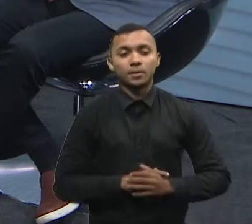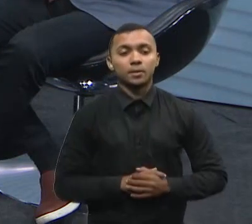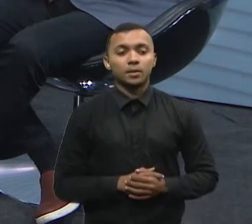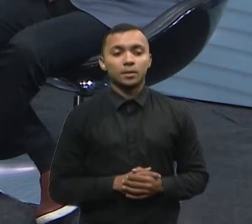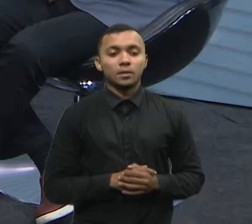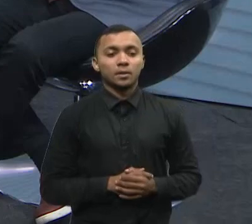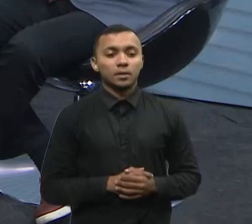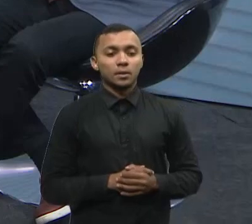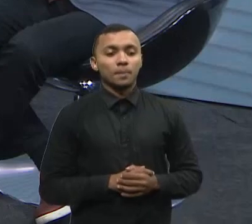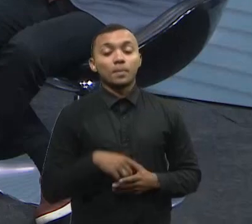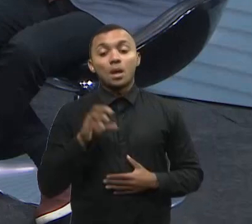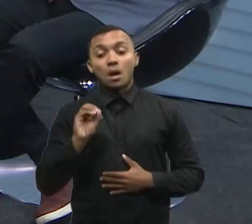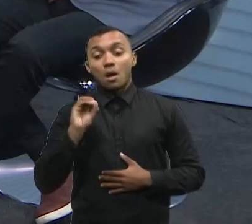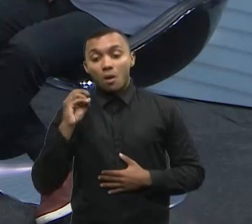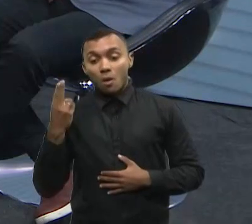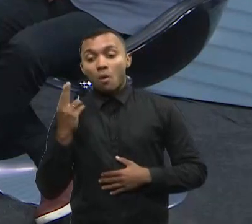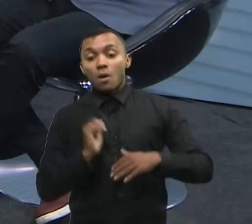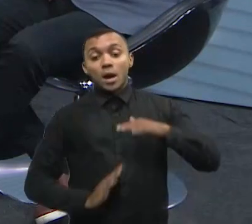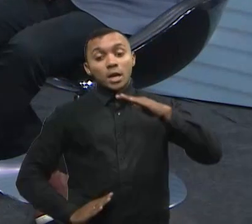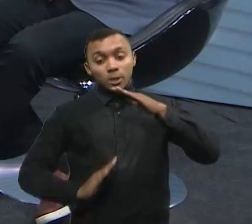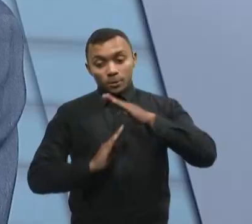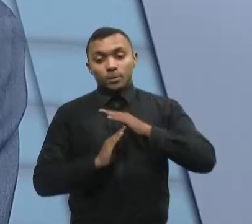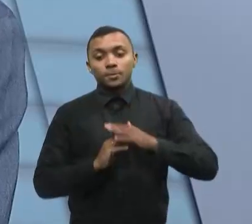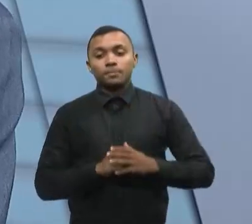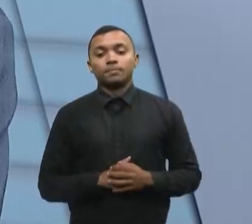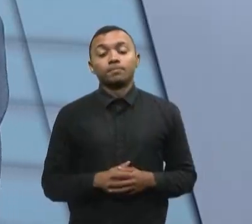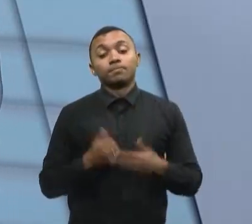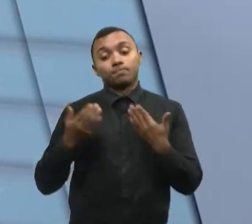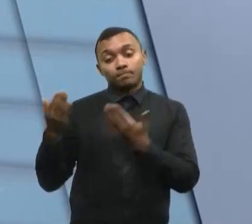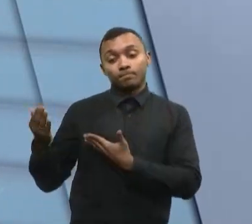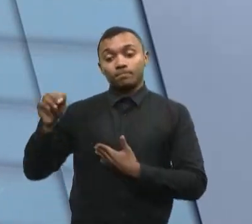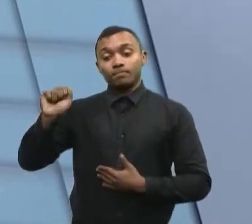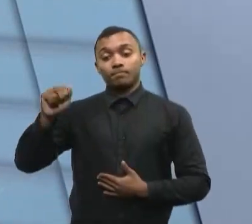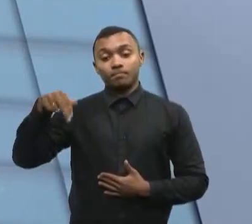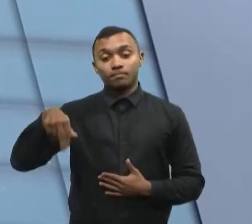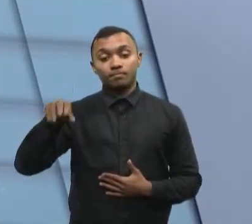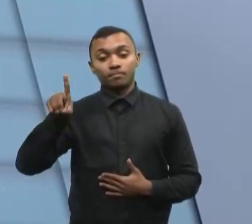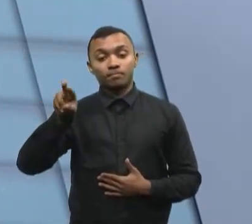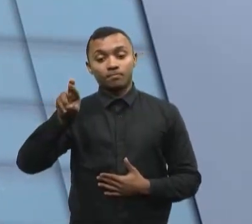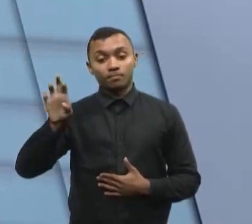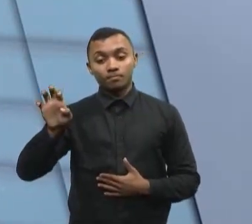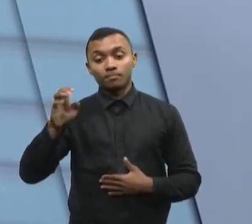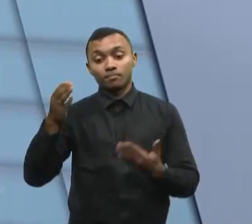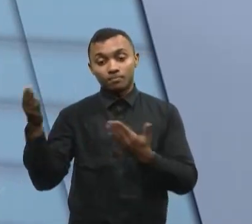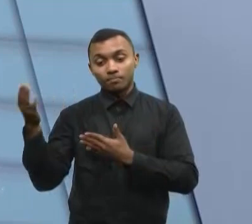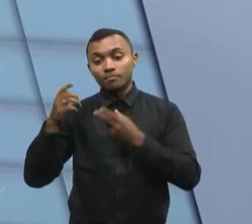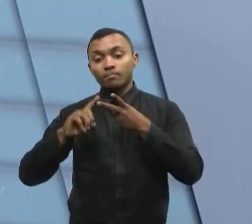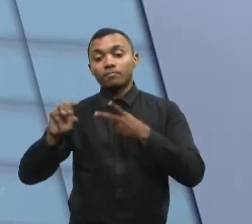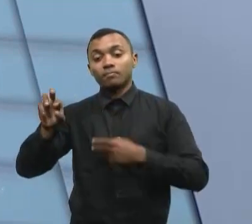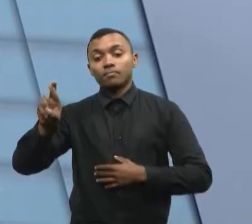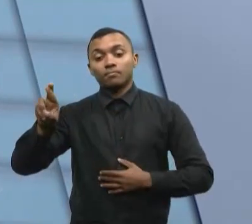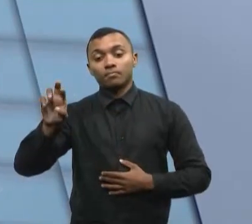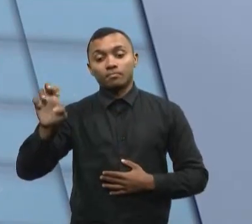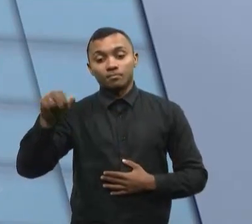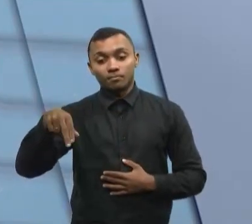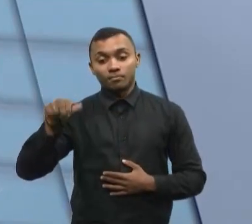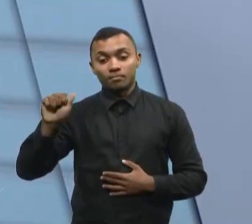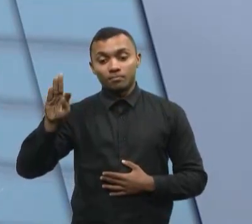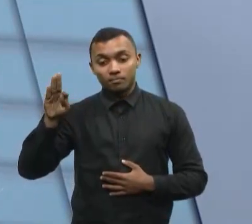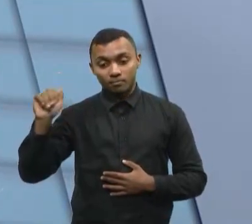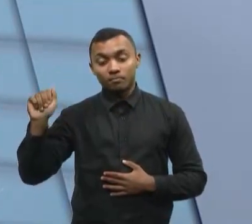estereotipados, restritos ou repetitivos, né? Doutor André Manganelli aqui e a doutora Renata, que é